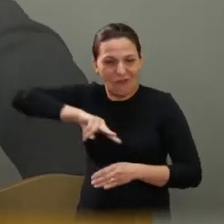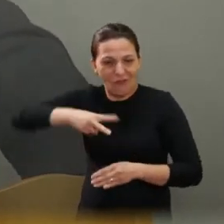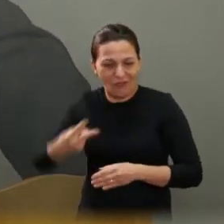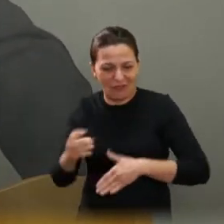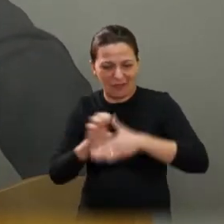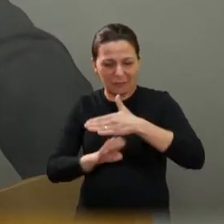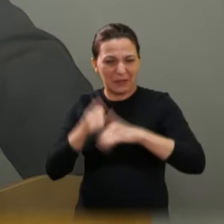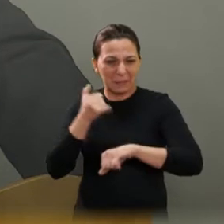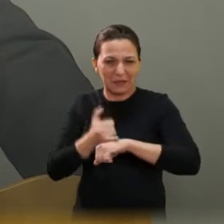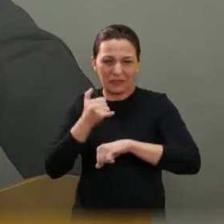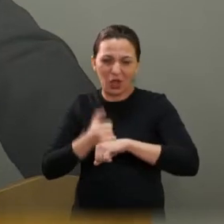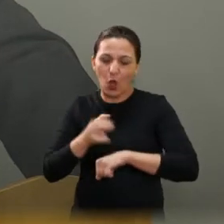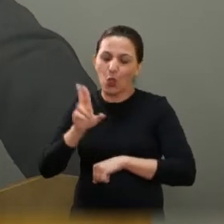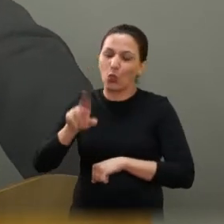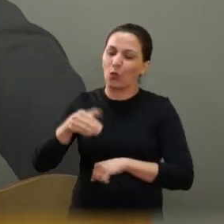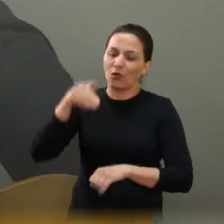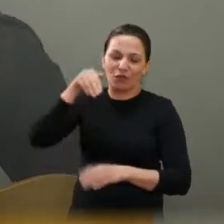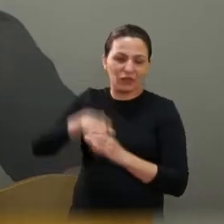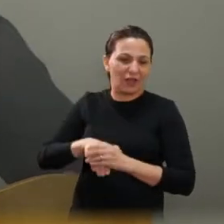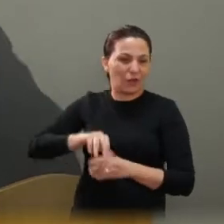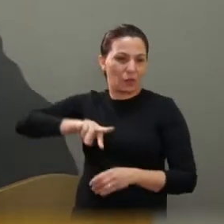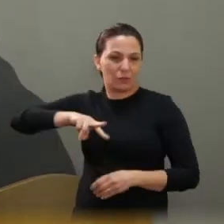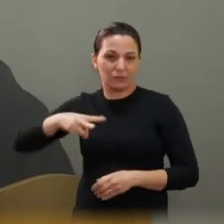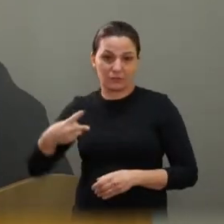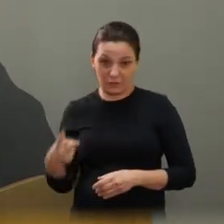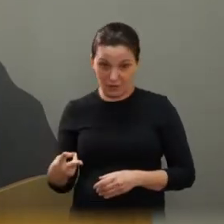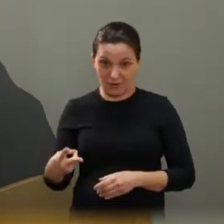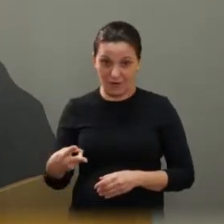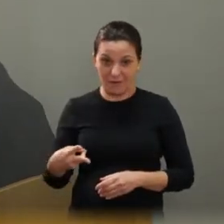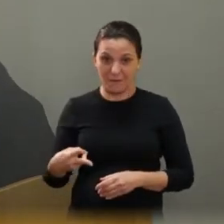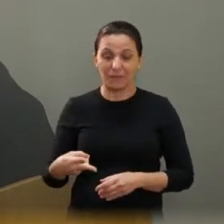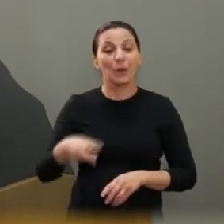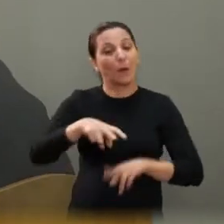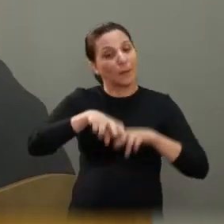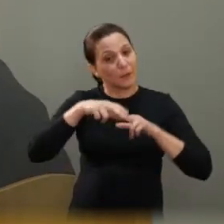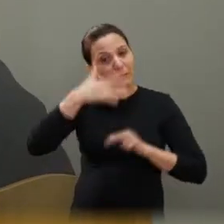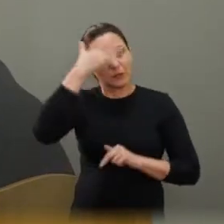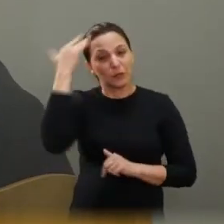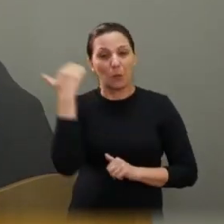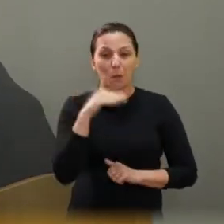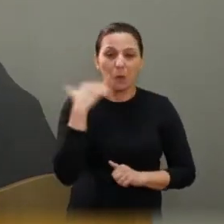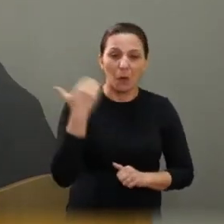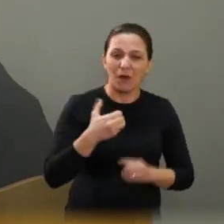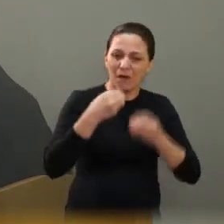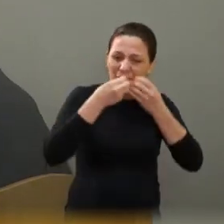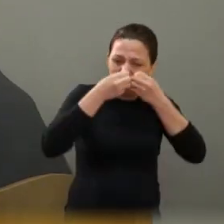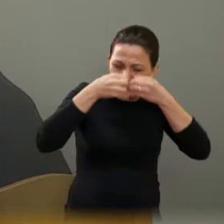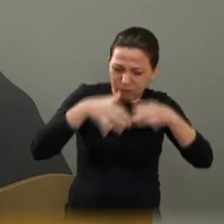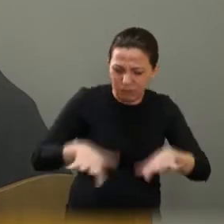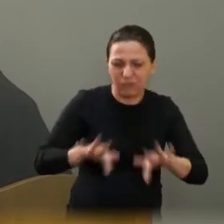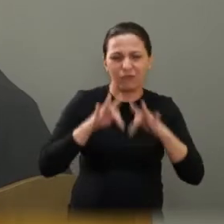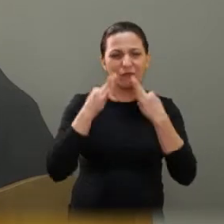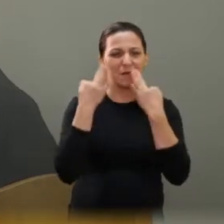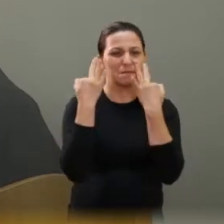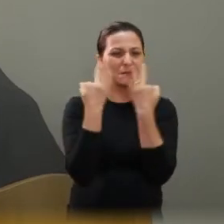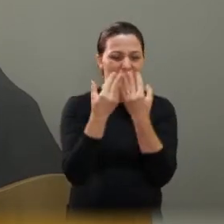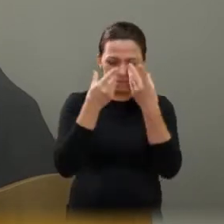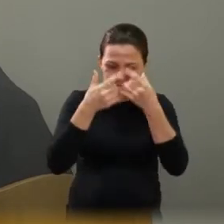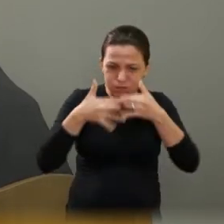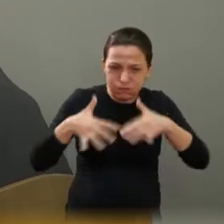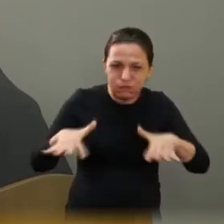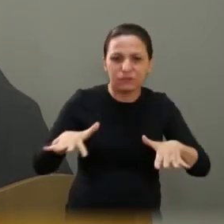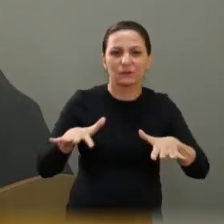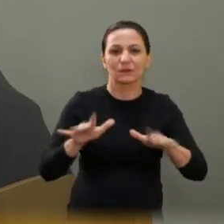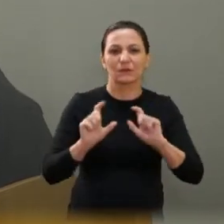mineradoras desse país e ainda tem medo das pessoas perderam suas vidas e destruindo totalmente as suas famílias